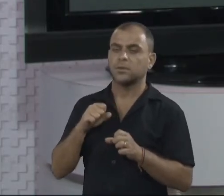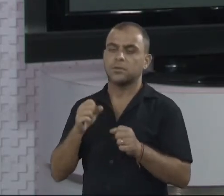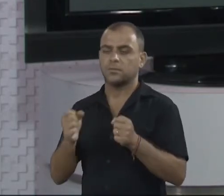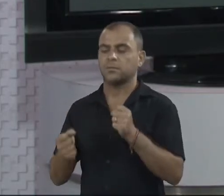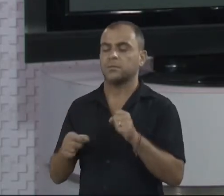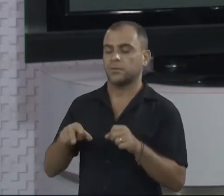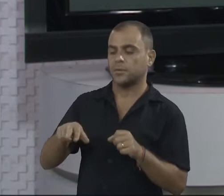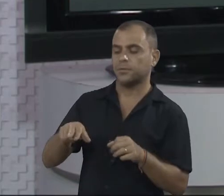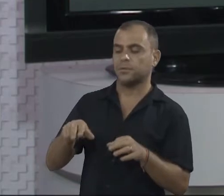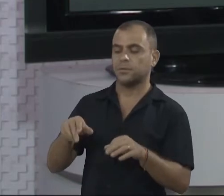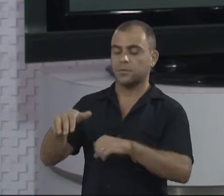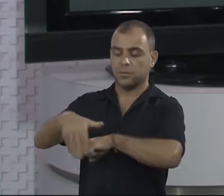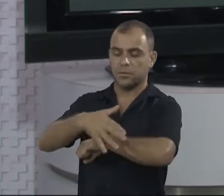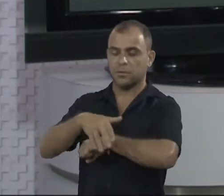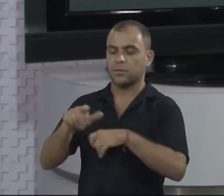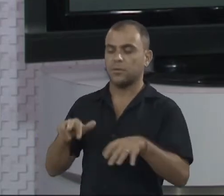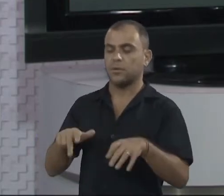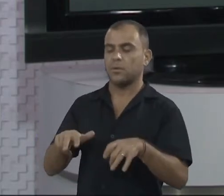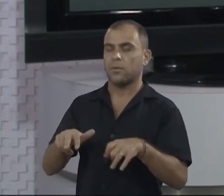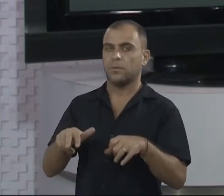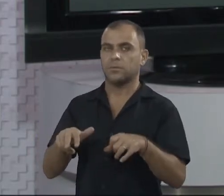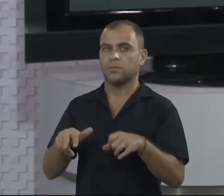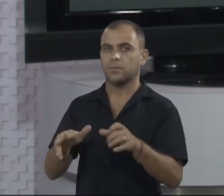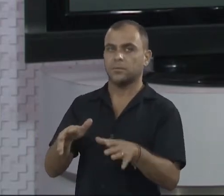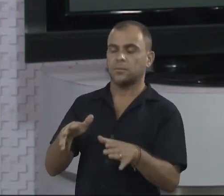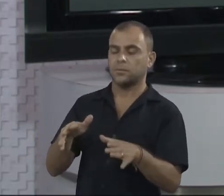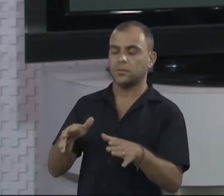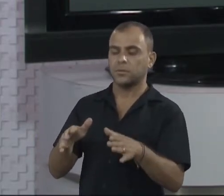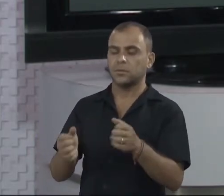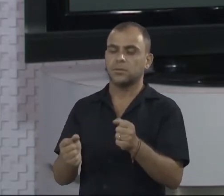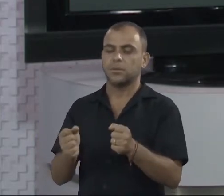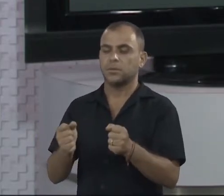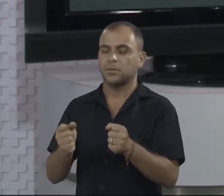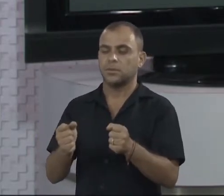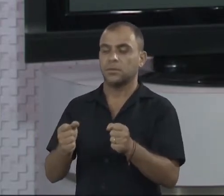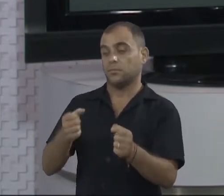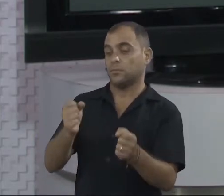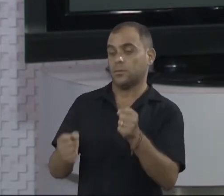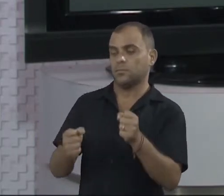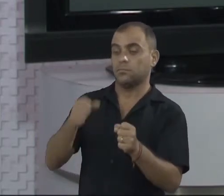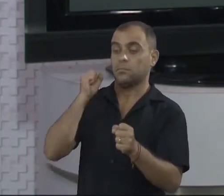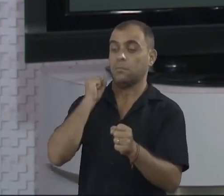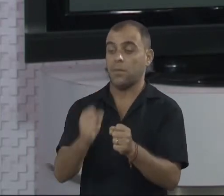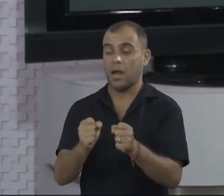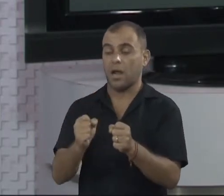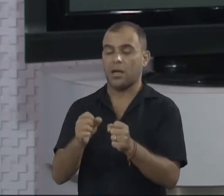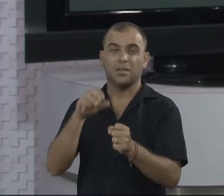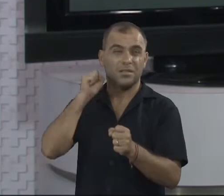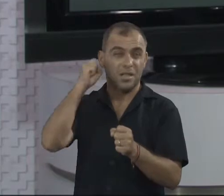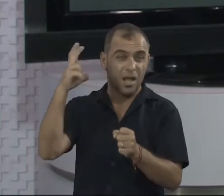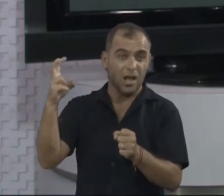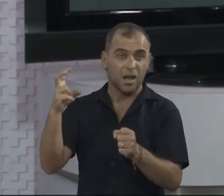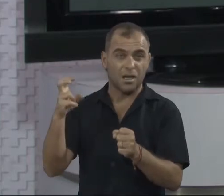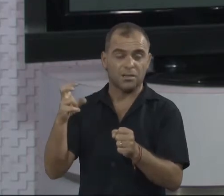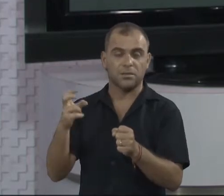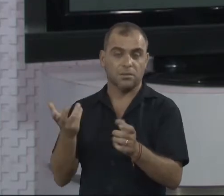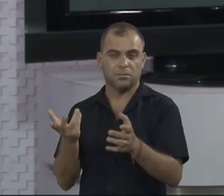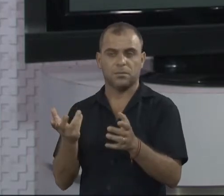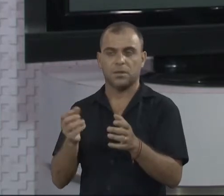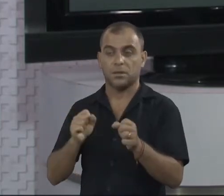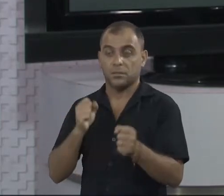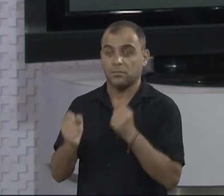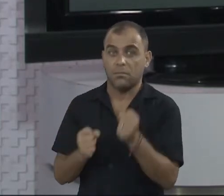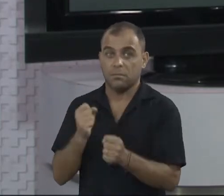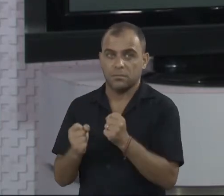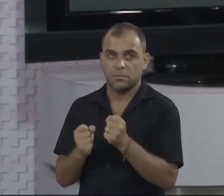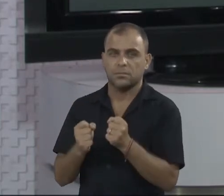você sem querer encosta a mão em algo muito pontudo, que pode te cortar, ou quando você encosta na panela quente, ou você não